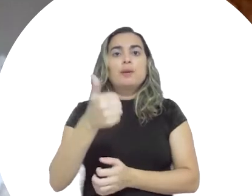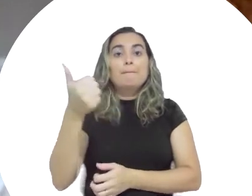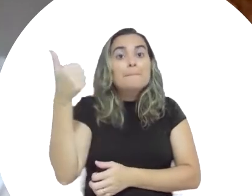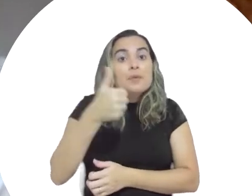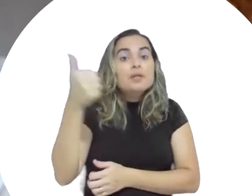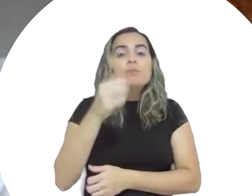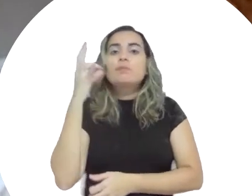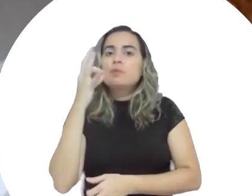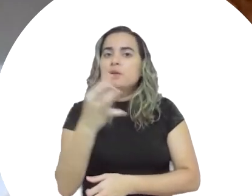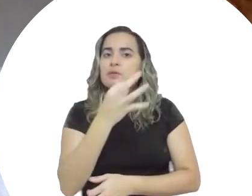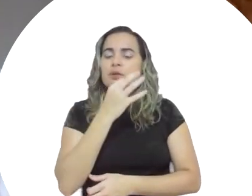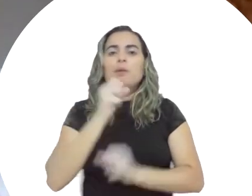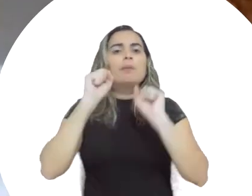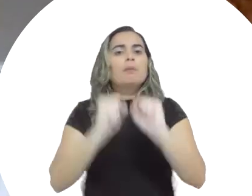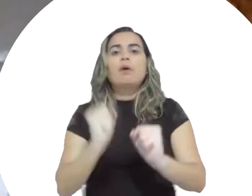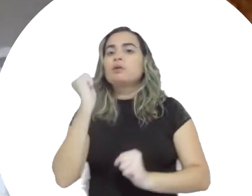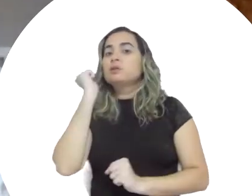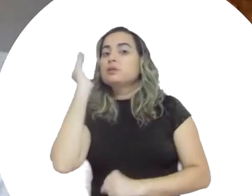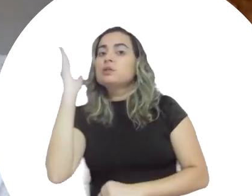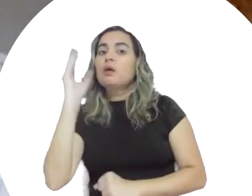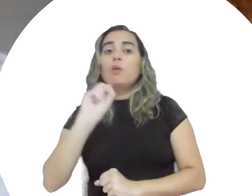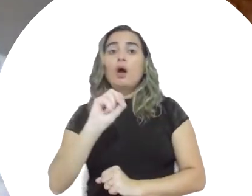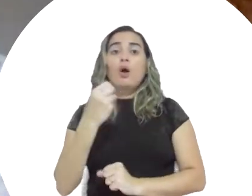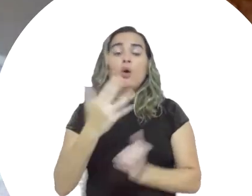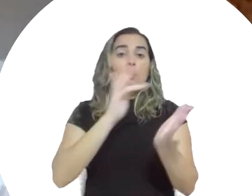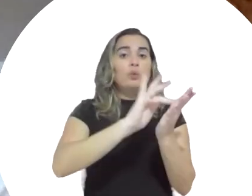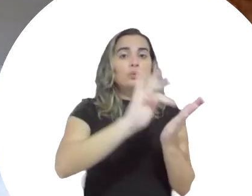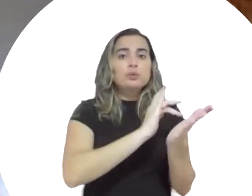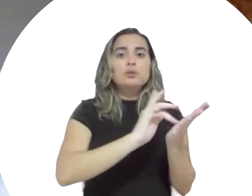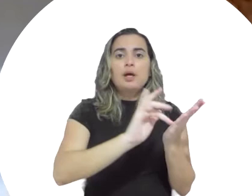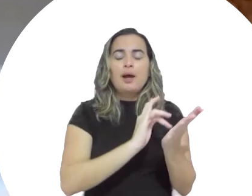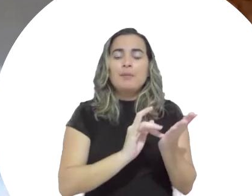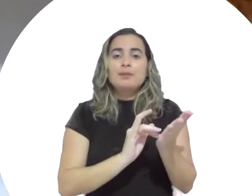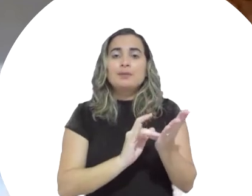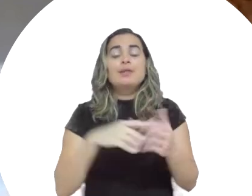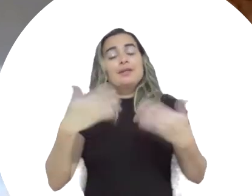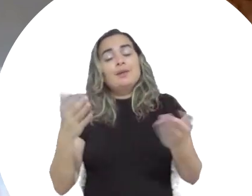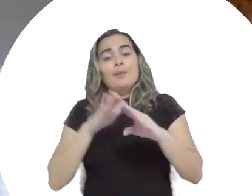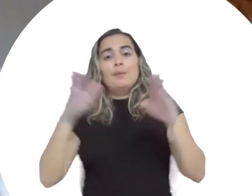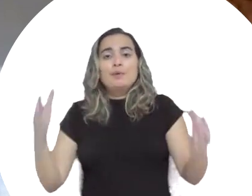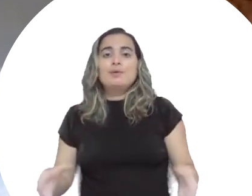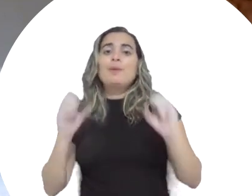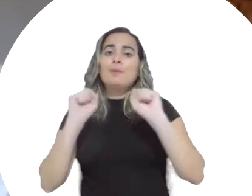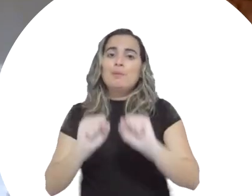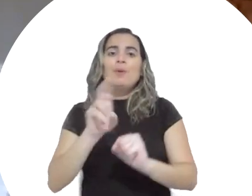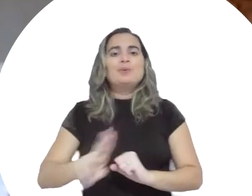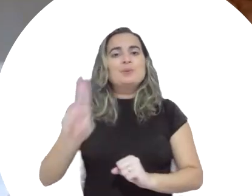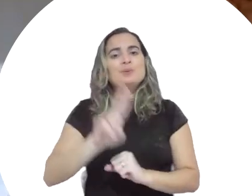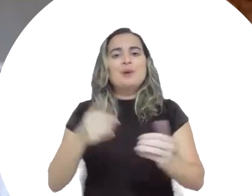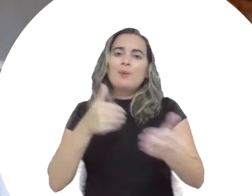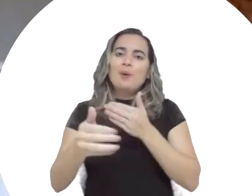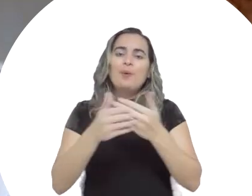em smartphones como tablets. E aí o mesário ele pode realizar esse treinamento através do